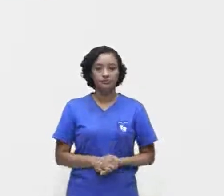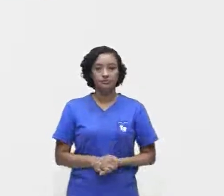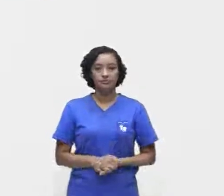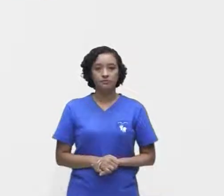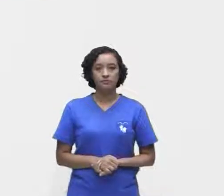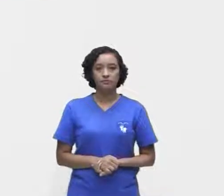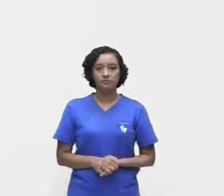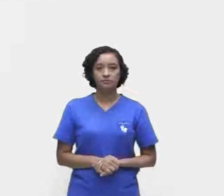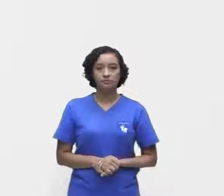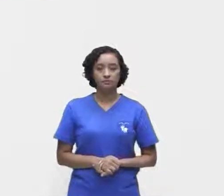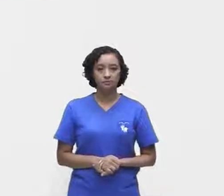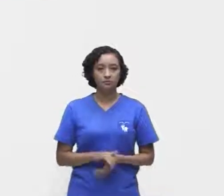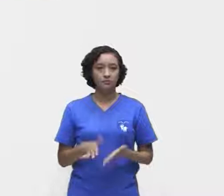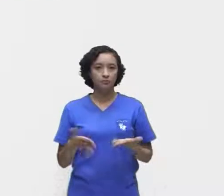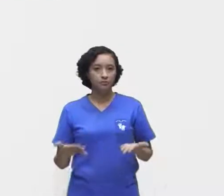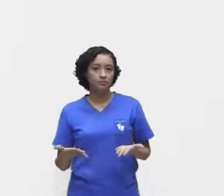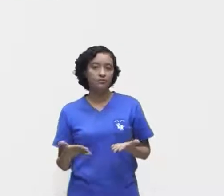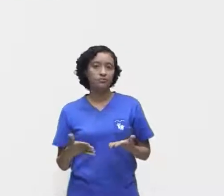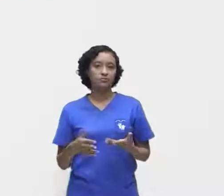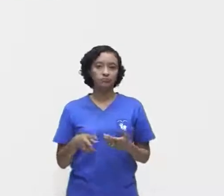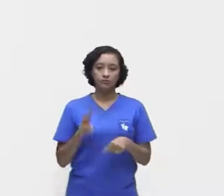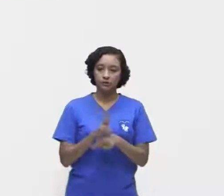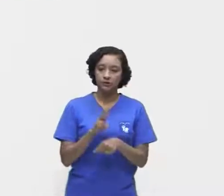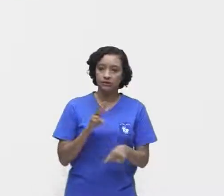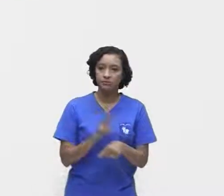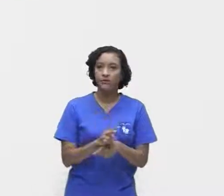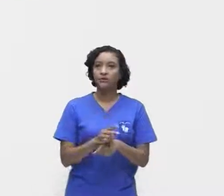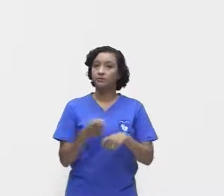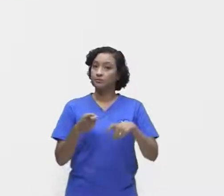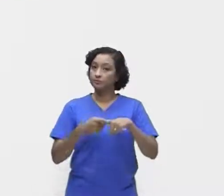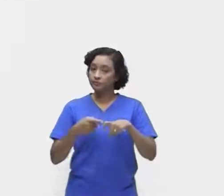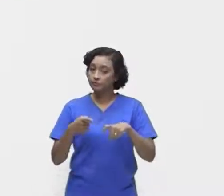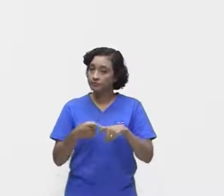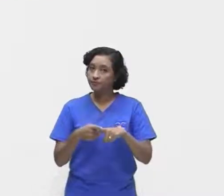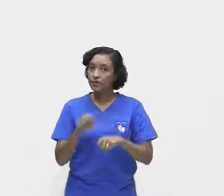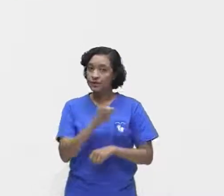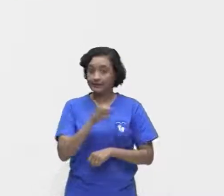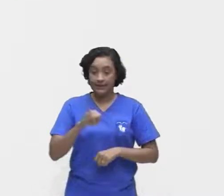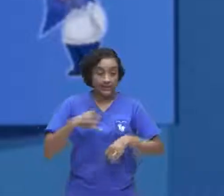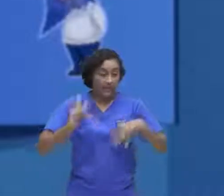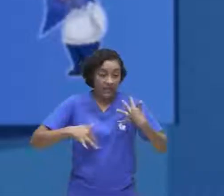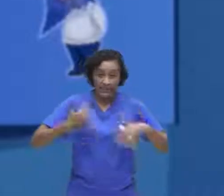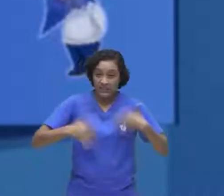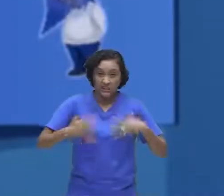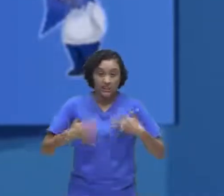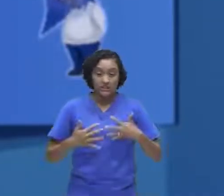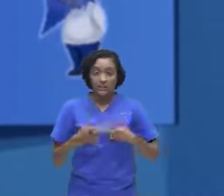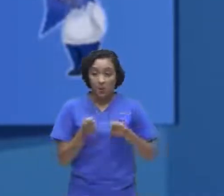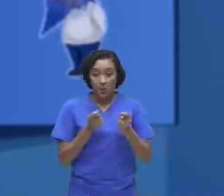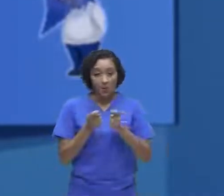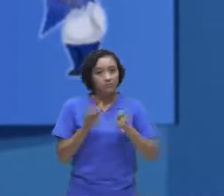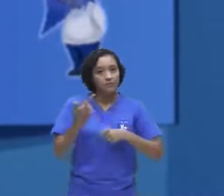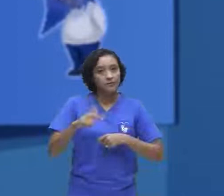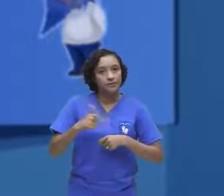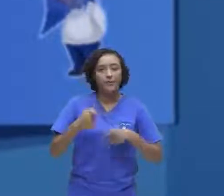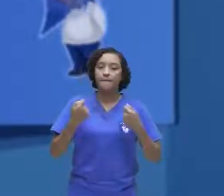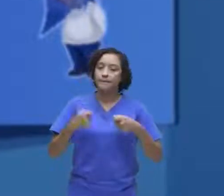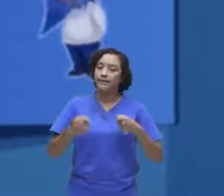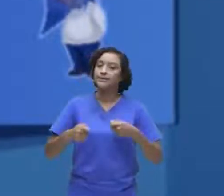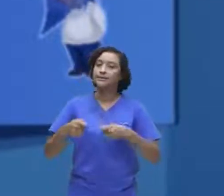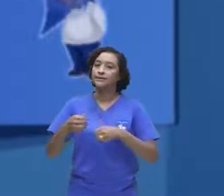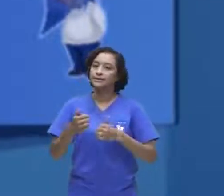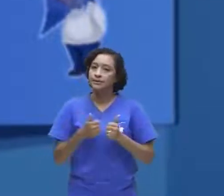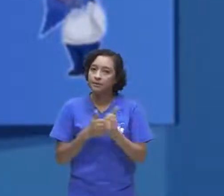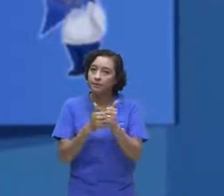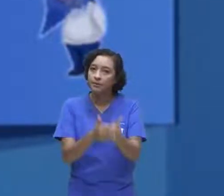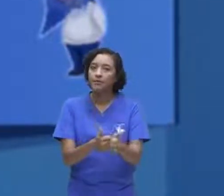situação. Então, tratamento, né, como eu falei, quando for já uma ansiedade extrema, procurar um tratamento, um acompanhamento, conversar com